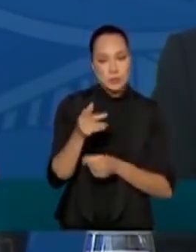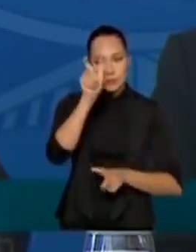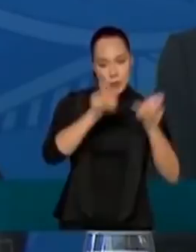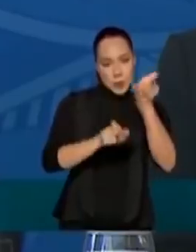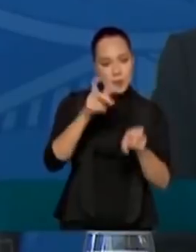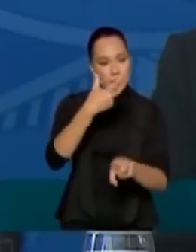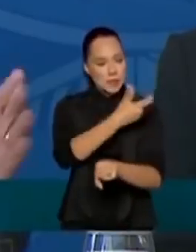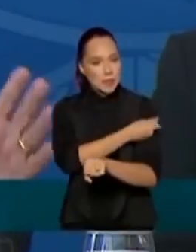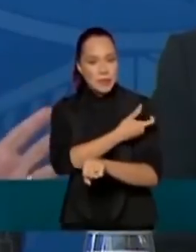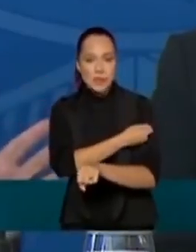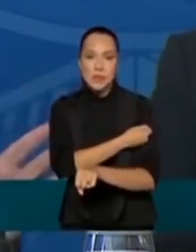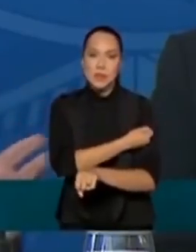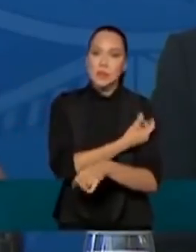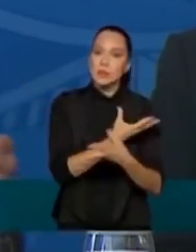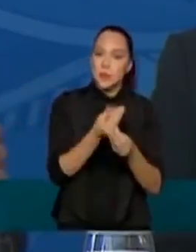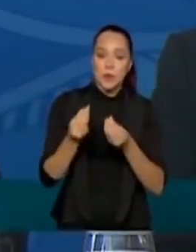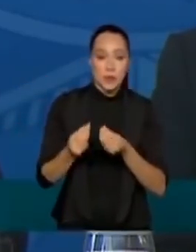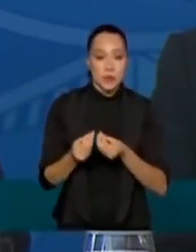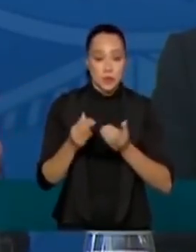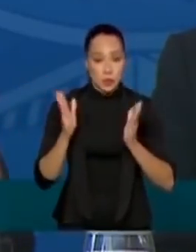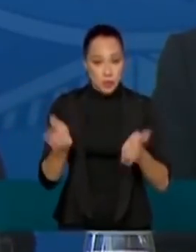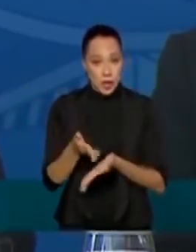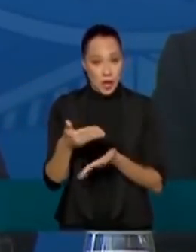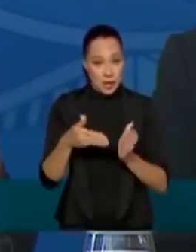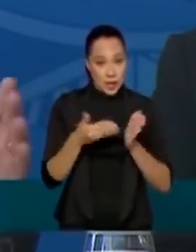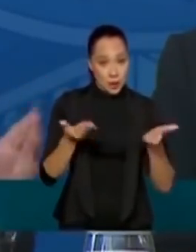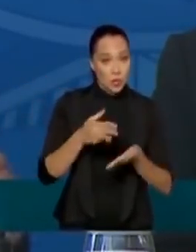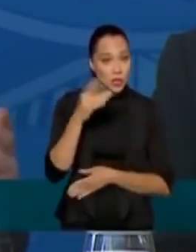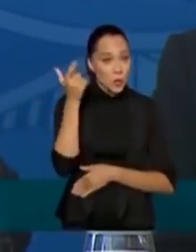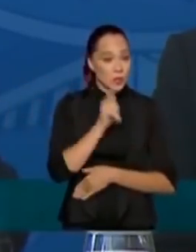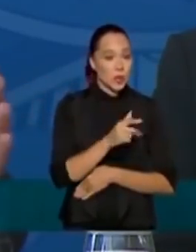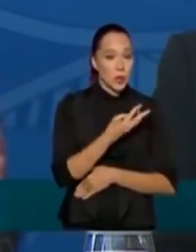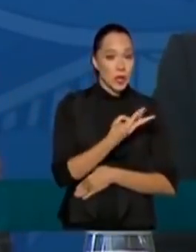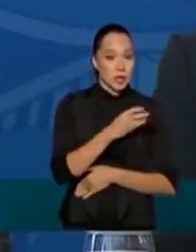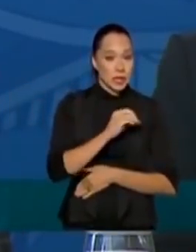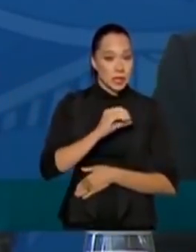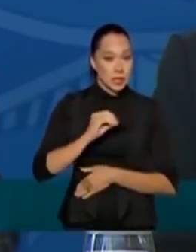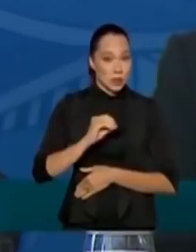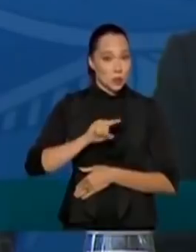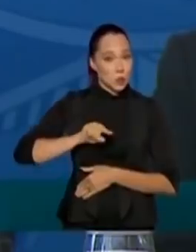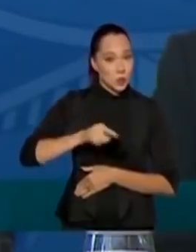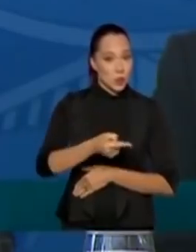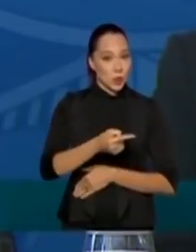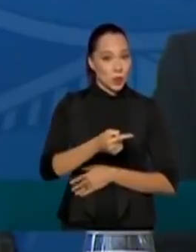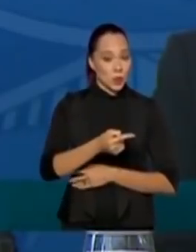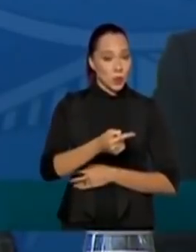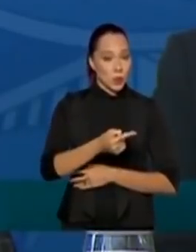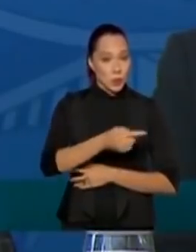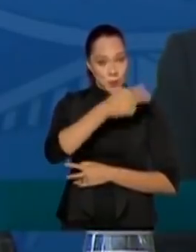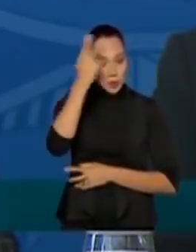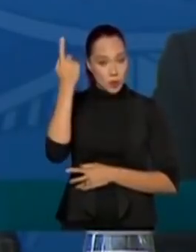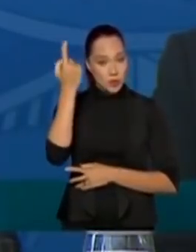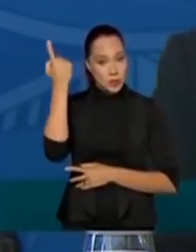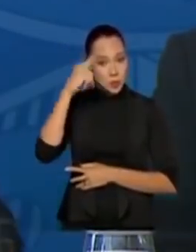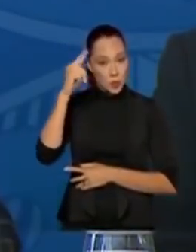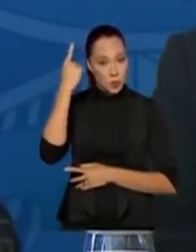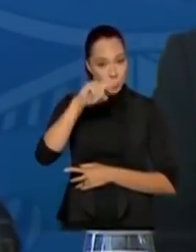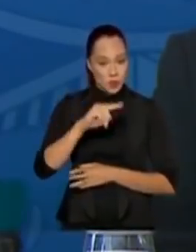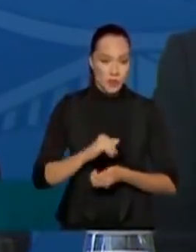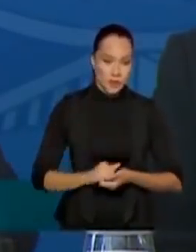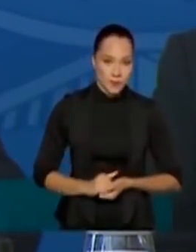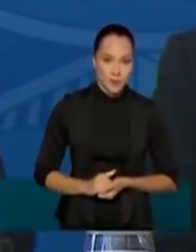pessoas. Atualmente, nós vacinamos 300 mil indivíduos todos os dias.